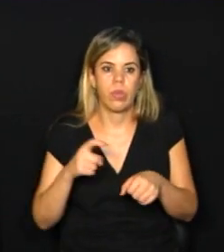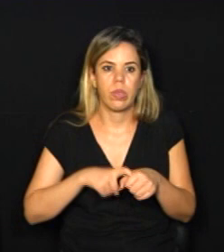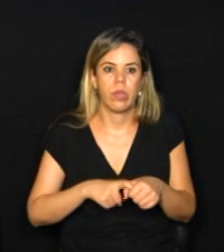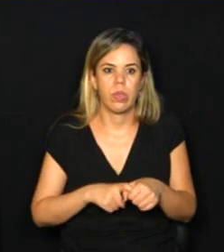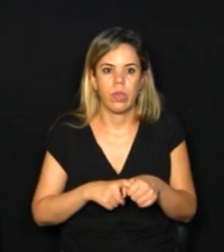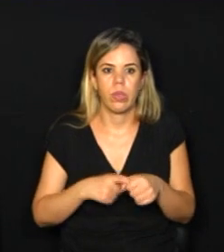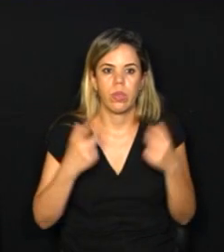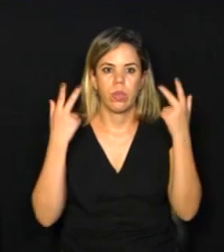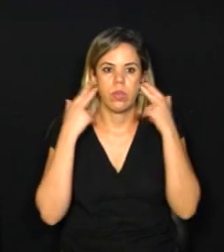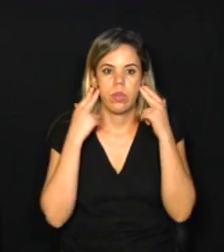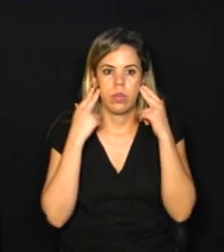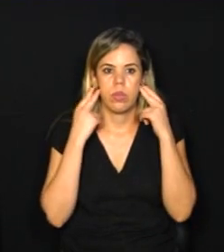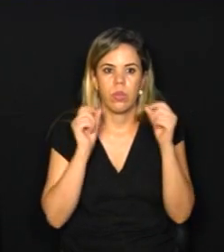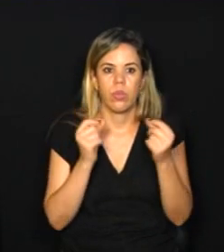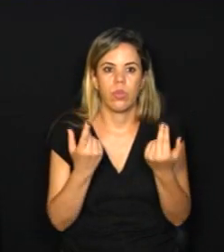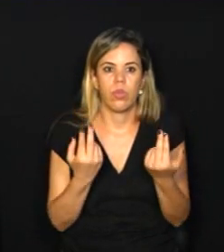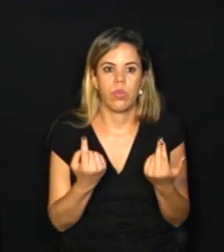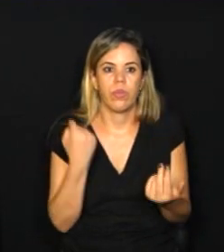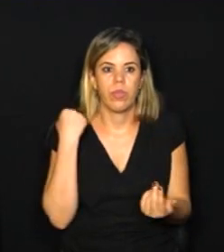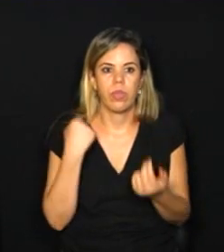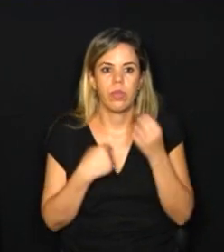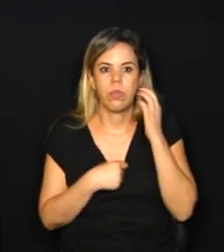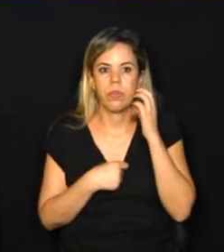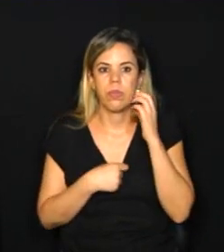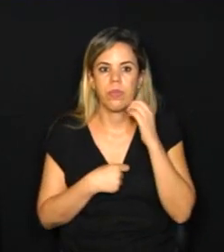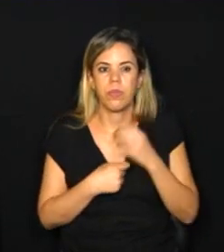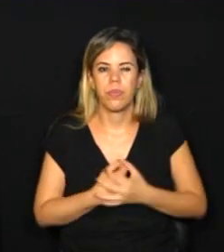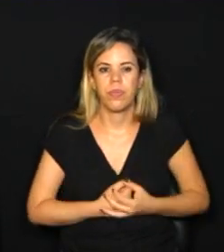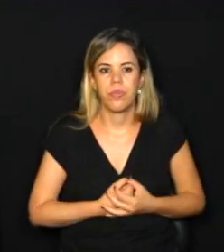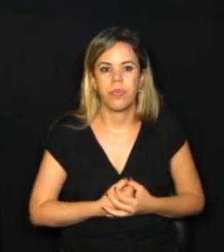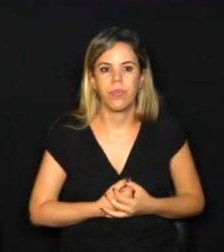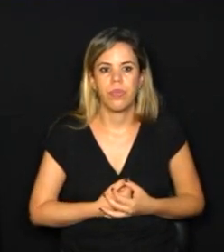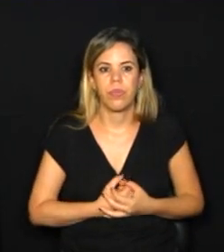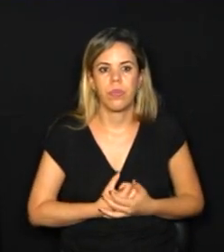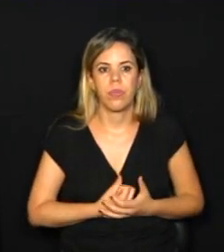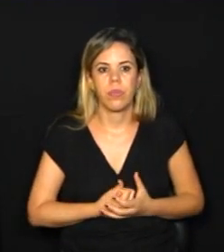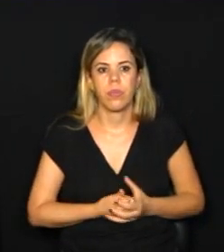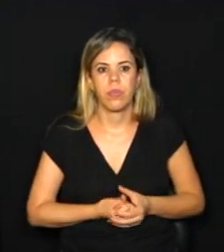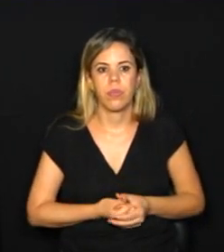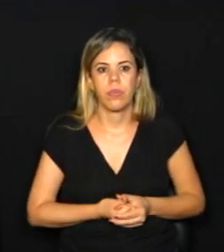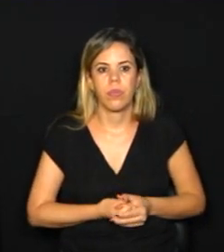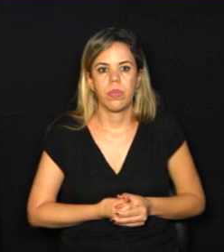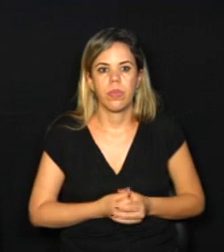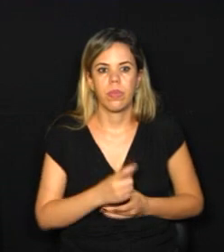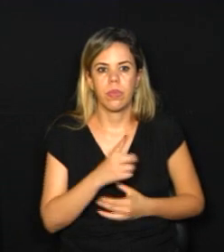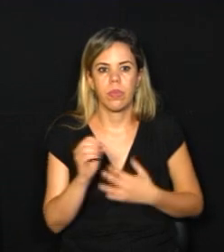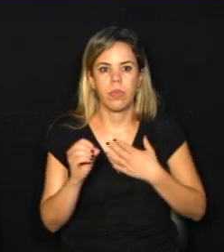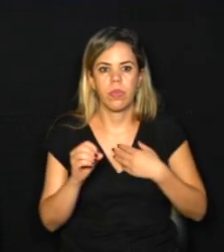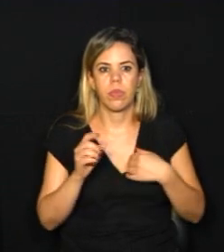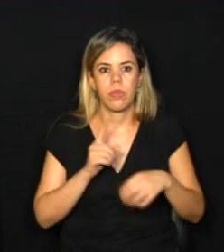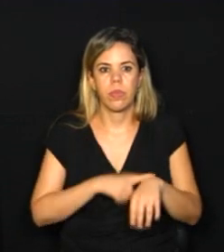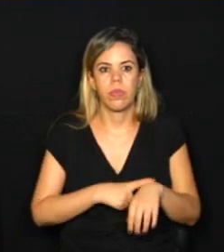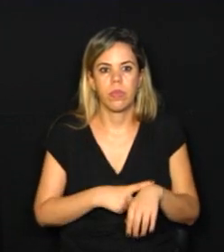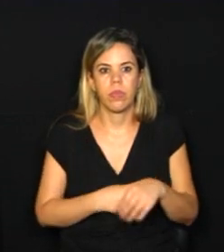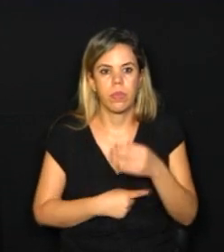ao normal do que estava antes, né? E não às 10 horas que